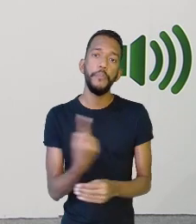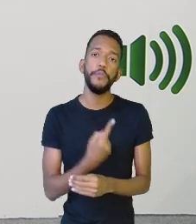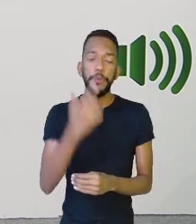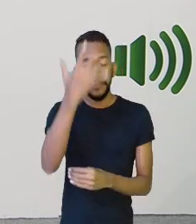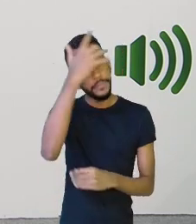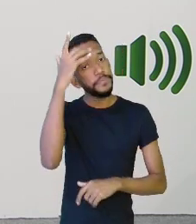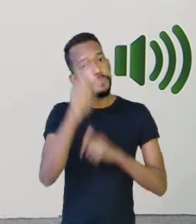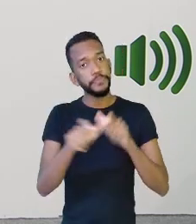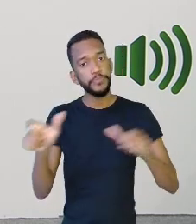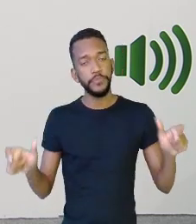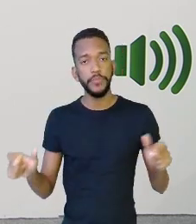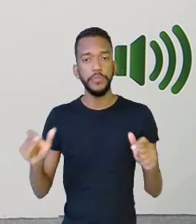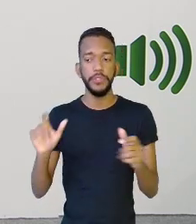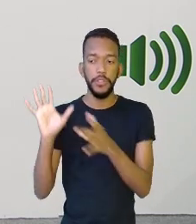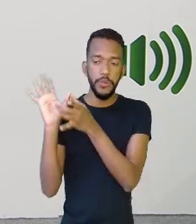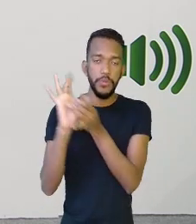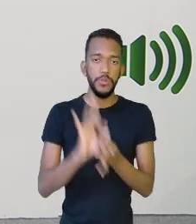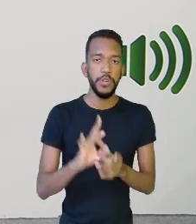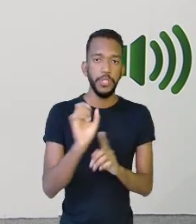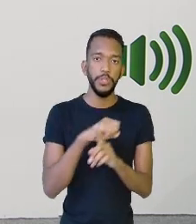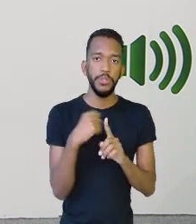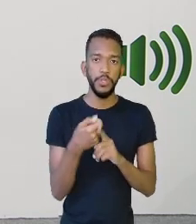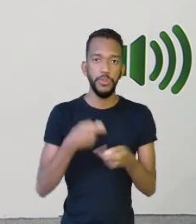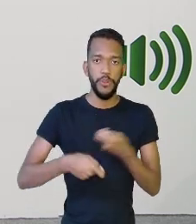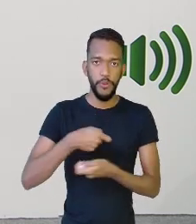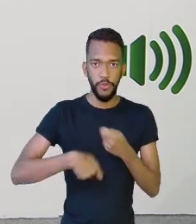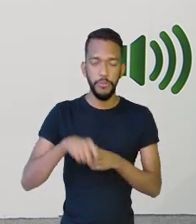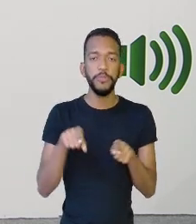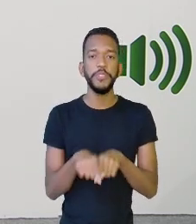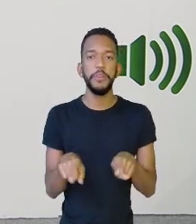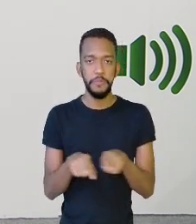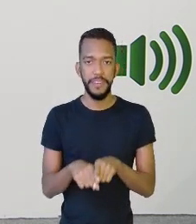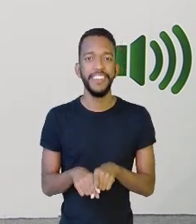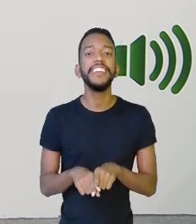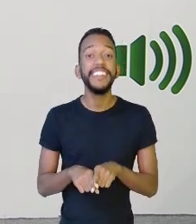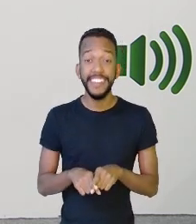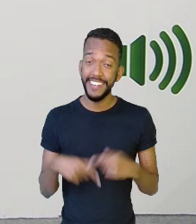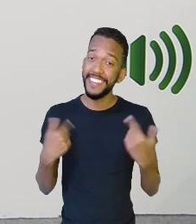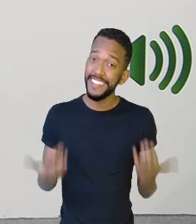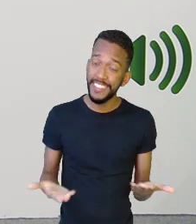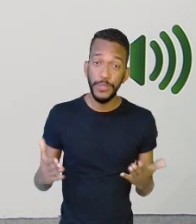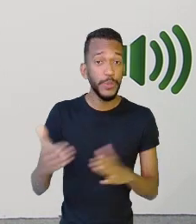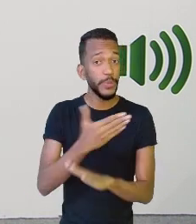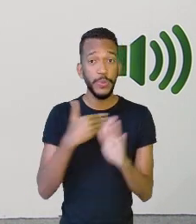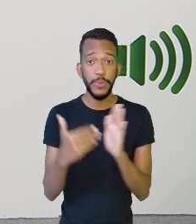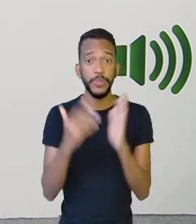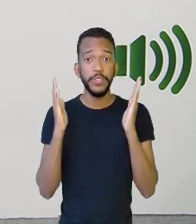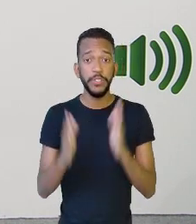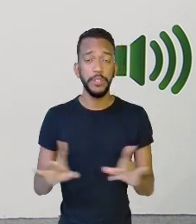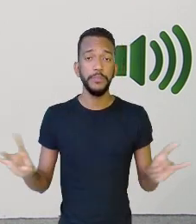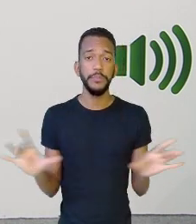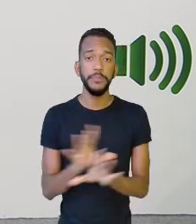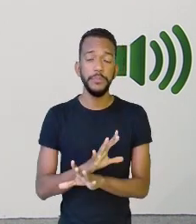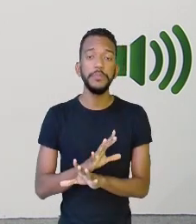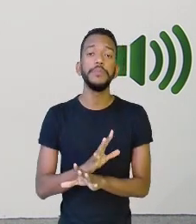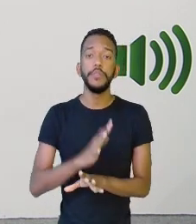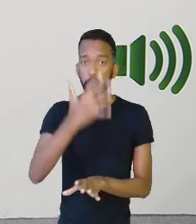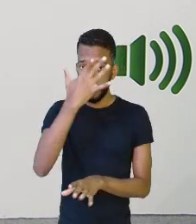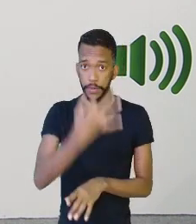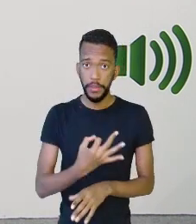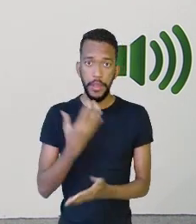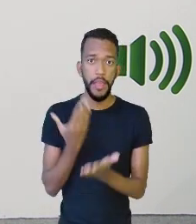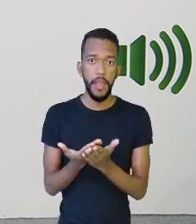colocam dentro do contexto socioeconômico também. Então, tudo isso nós iremos compreender na aula de